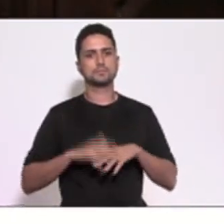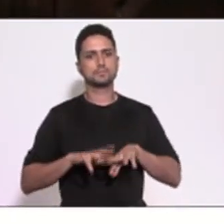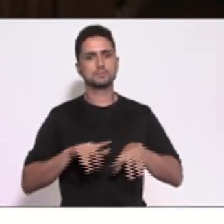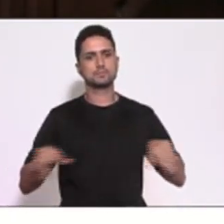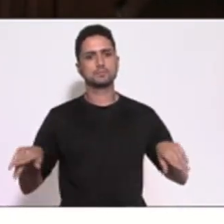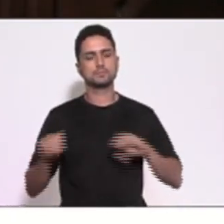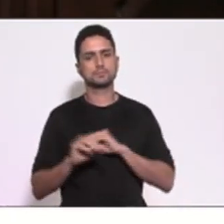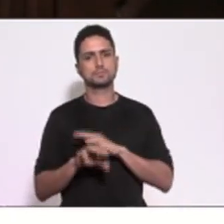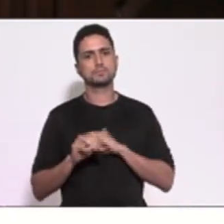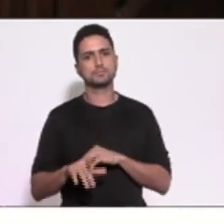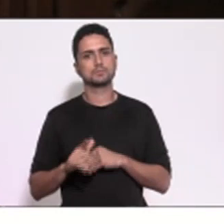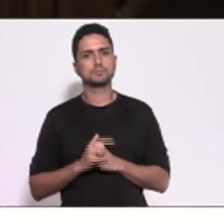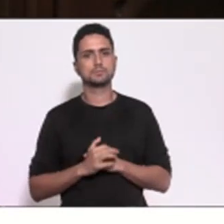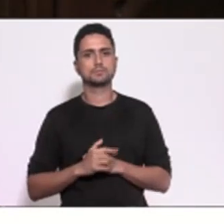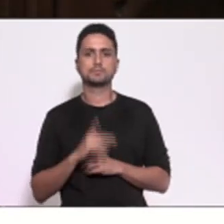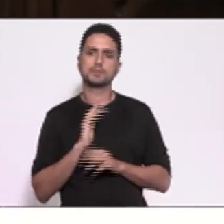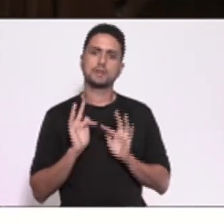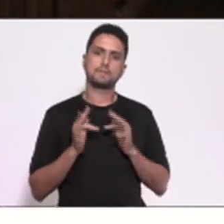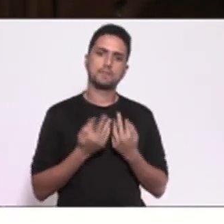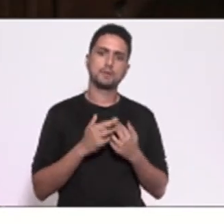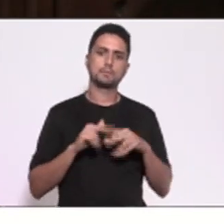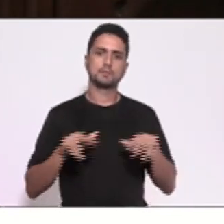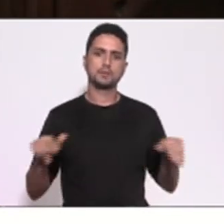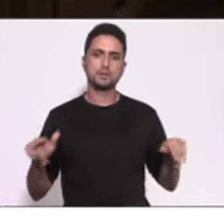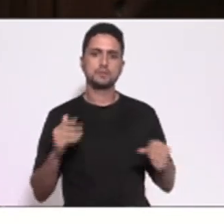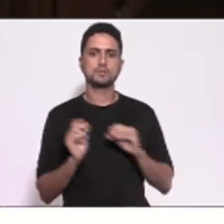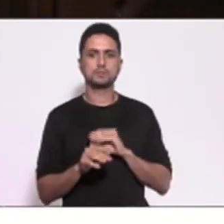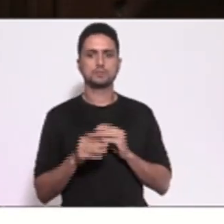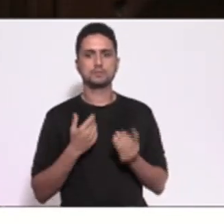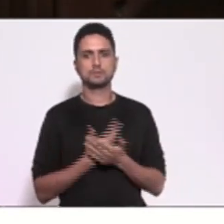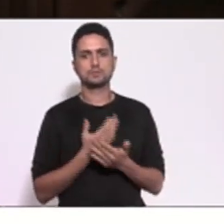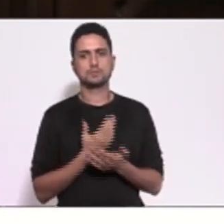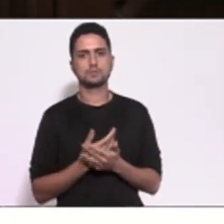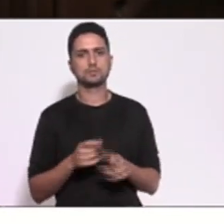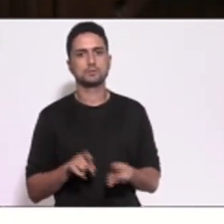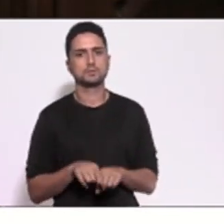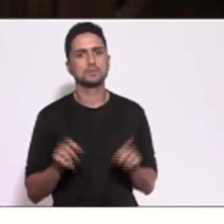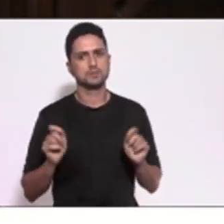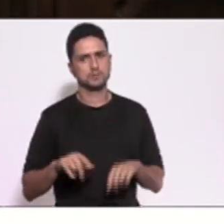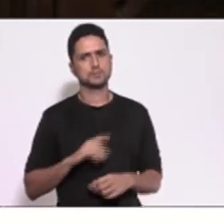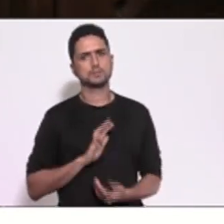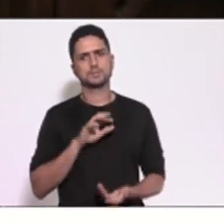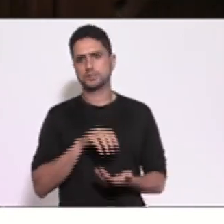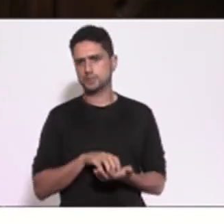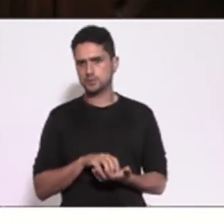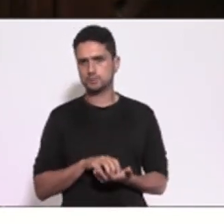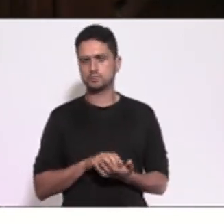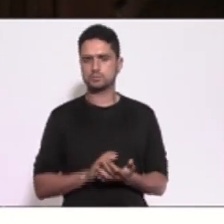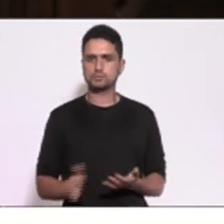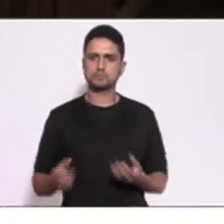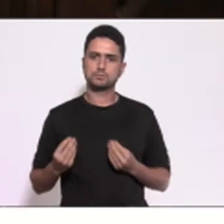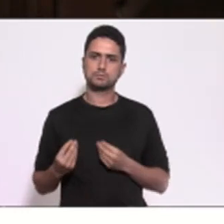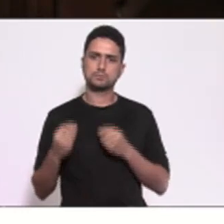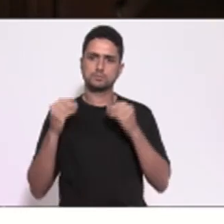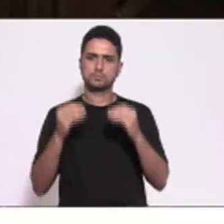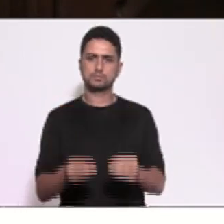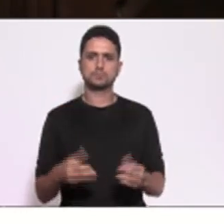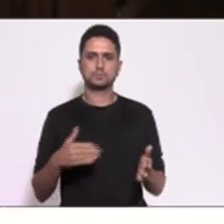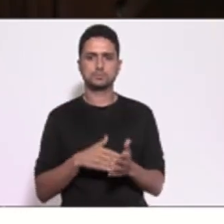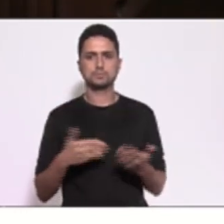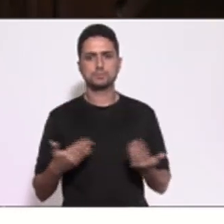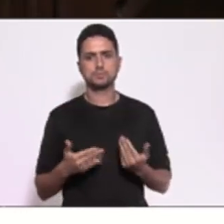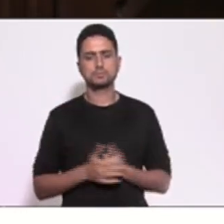só a resistência das famílias e dos estudantes foi capaz de segurar o Centro Educacional até aqui. Mas a situação se